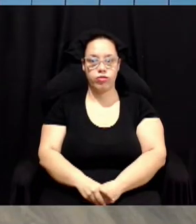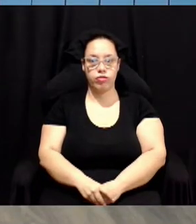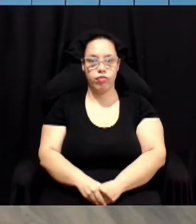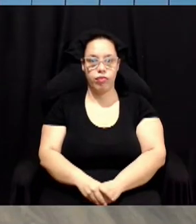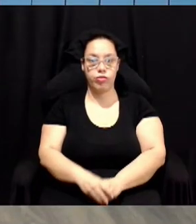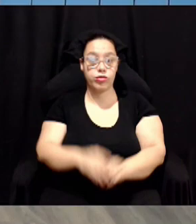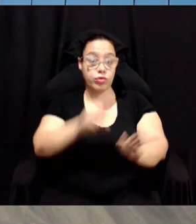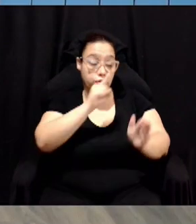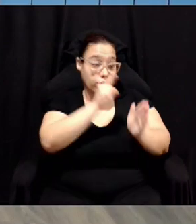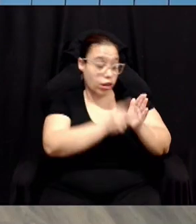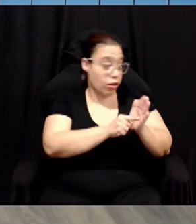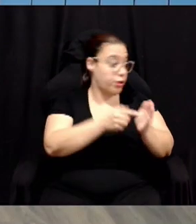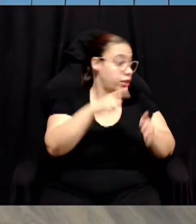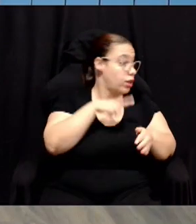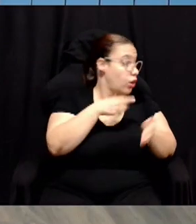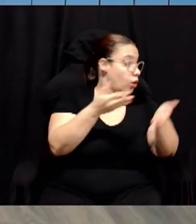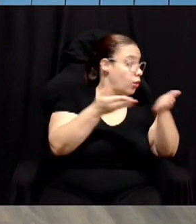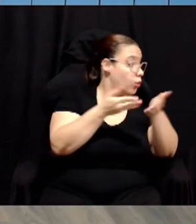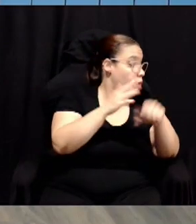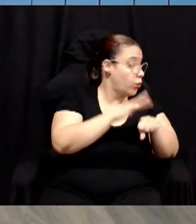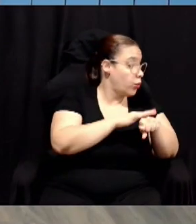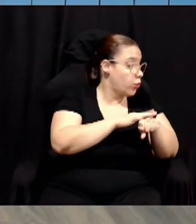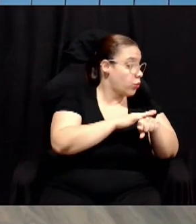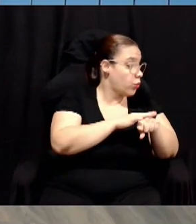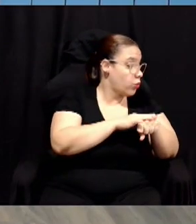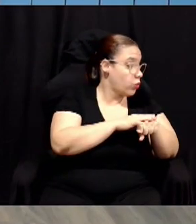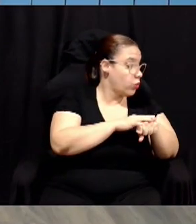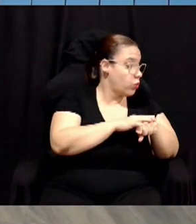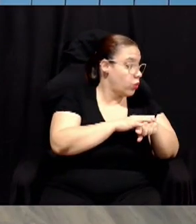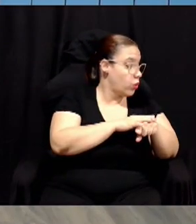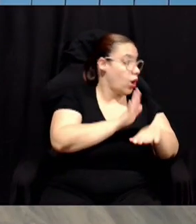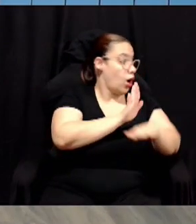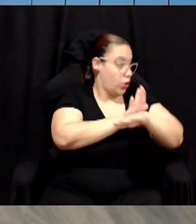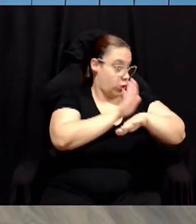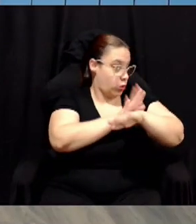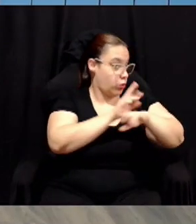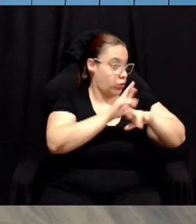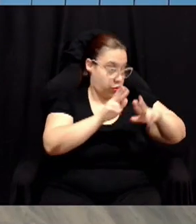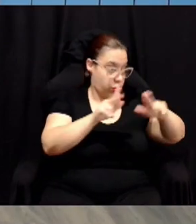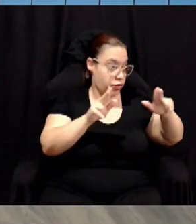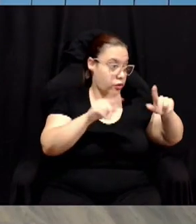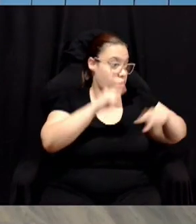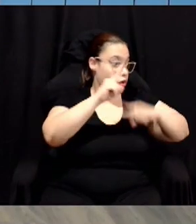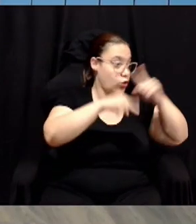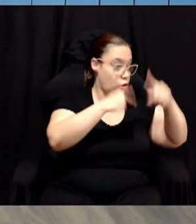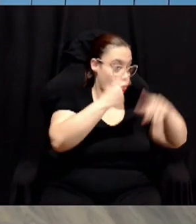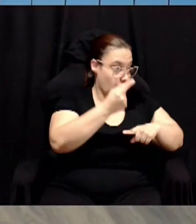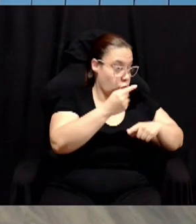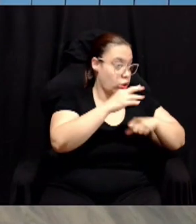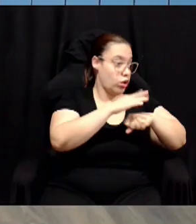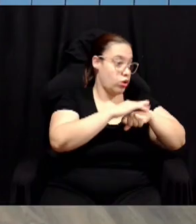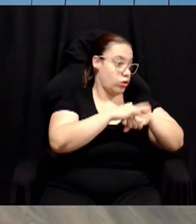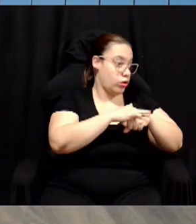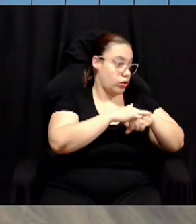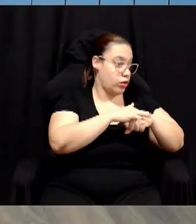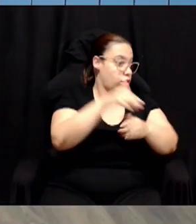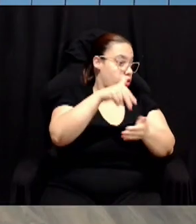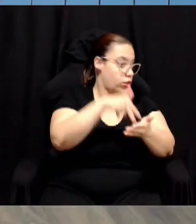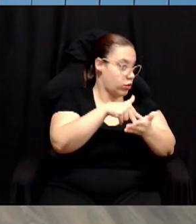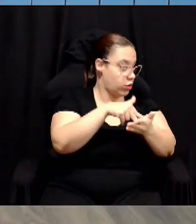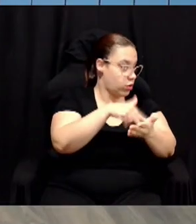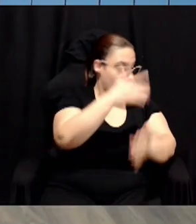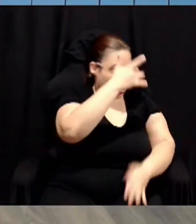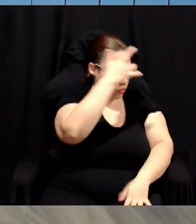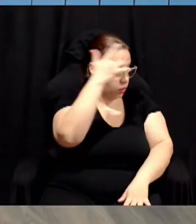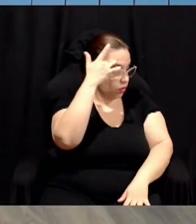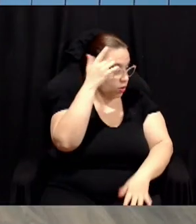que a gente tem hoje é da doença estabelecida, ajuda a diferenciar de outras doenças, estabelece que a pessoa tem